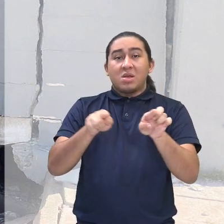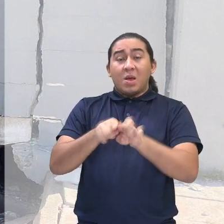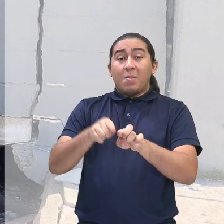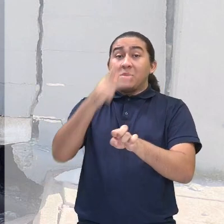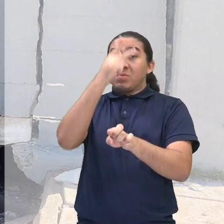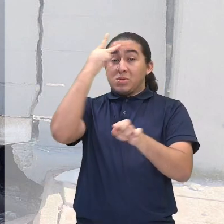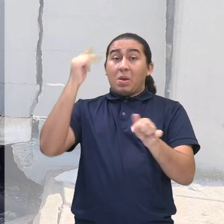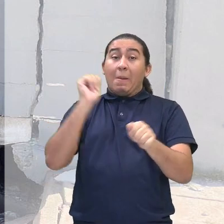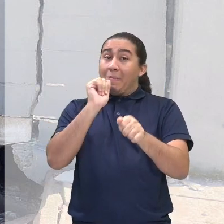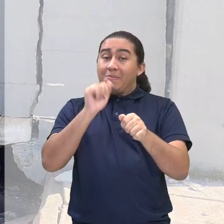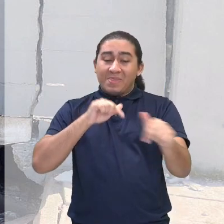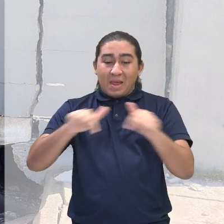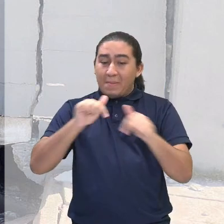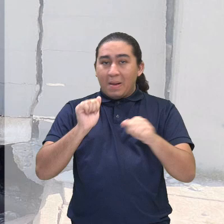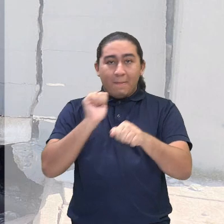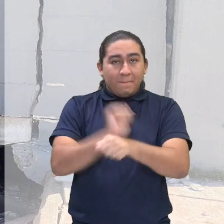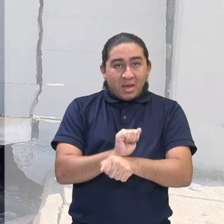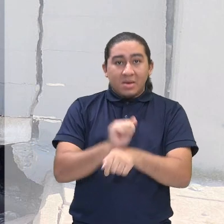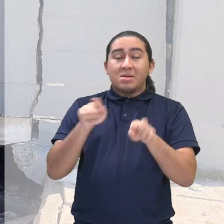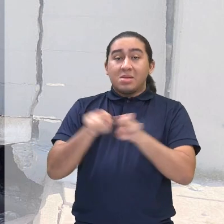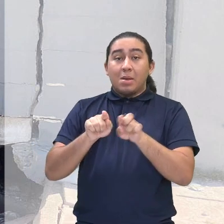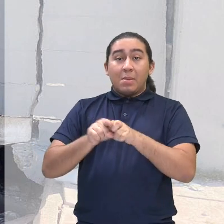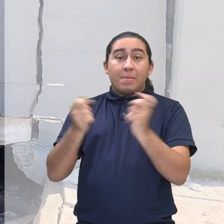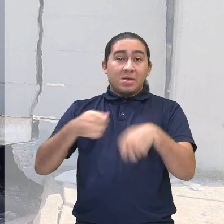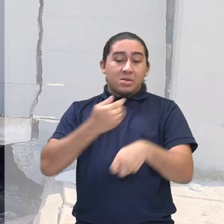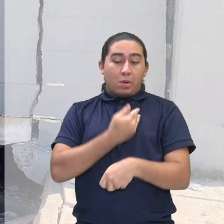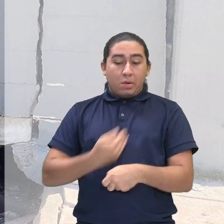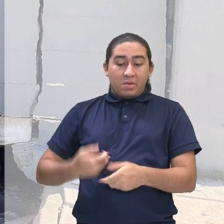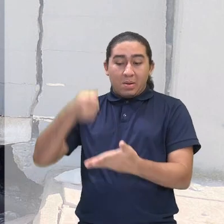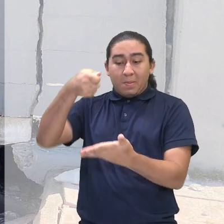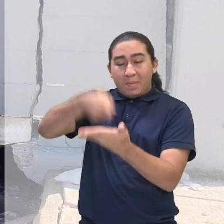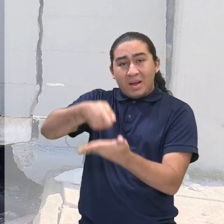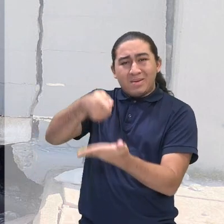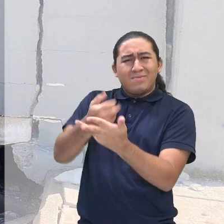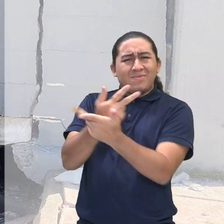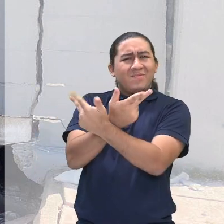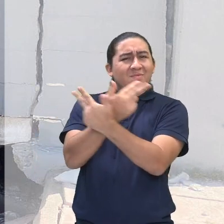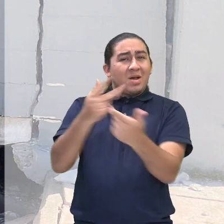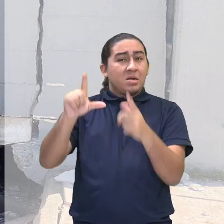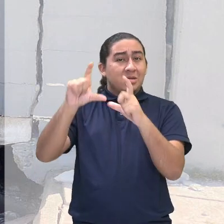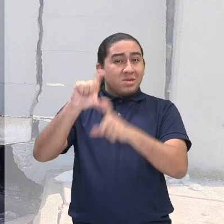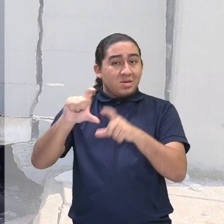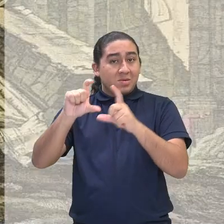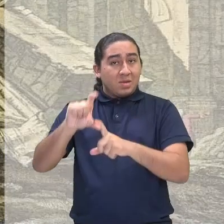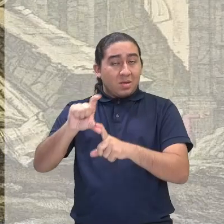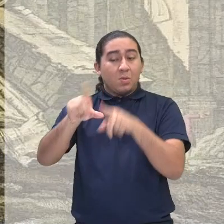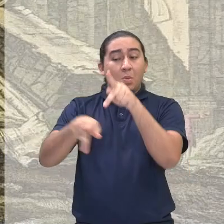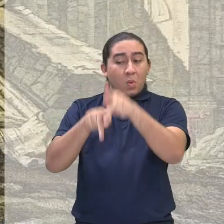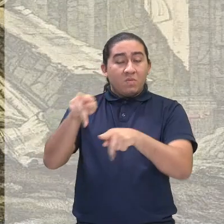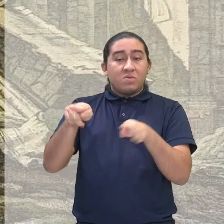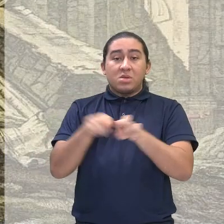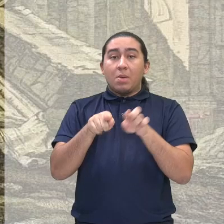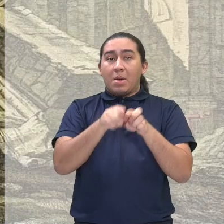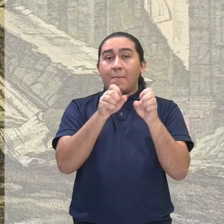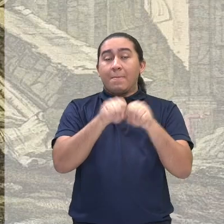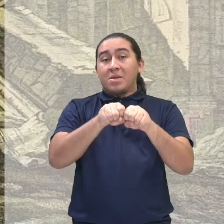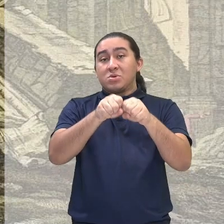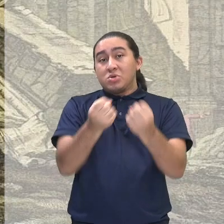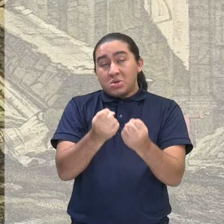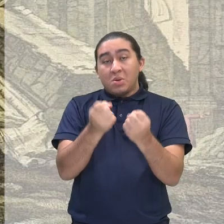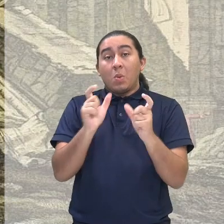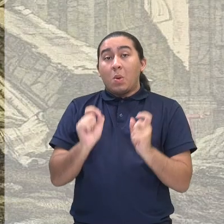e gerar custos para o governo e para a população. Também temos prejuízo aí na cultura. Os